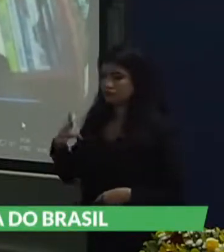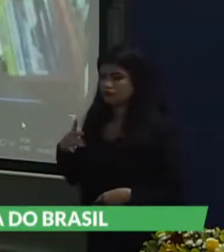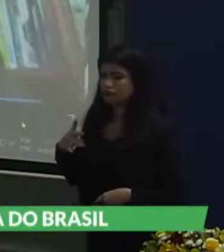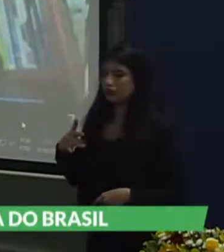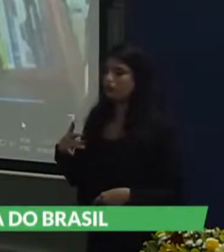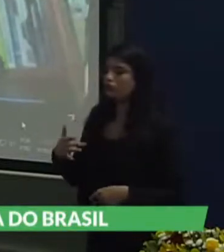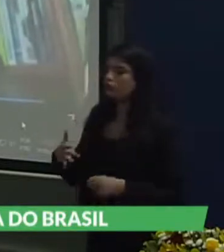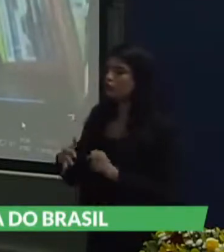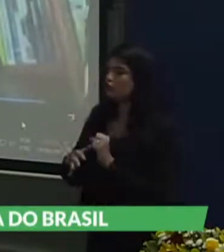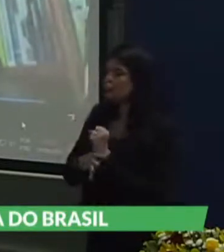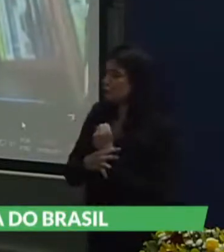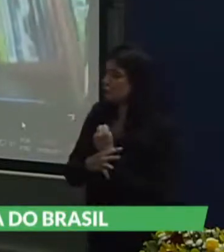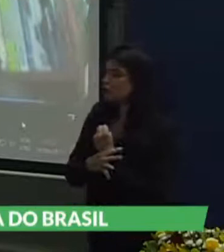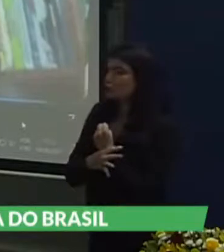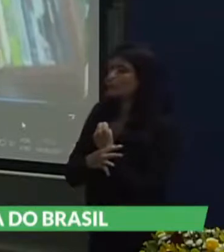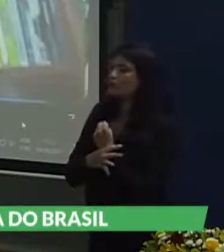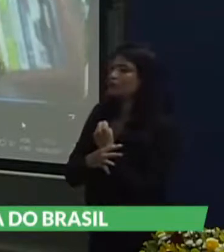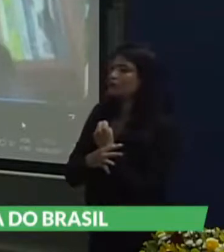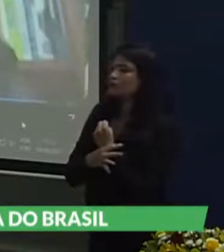mais segura,